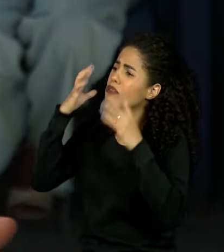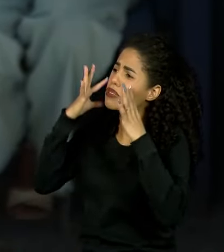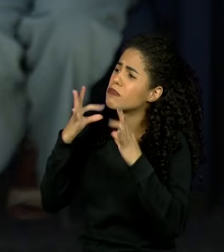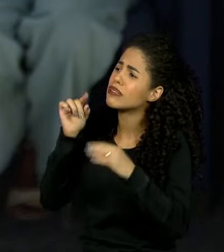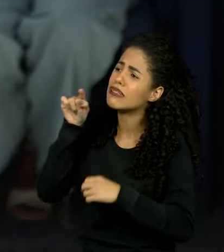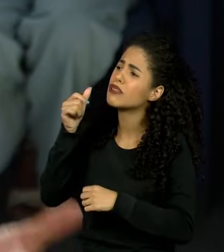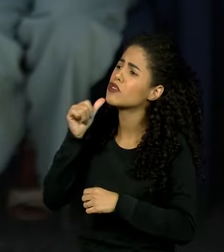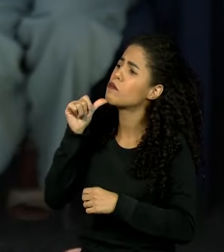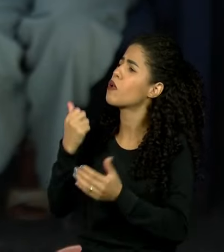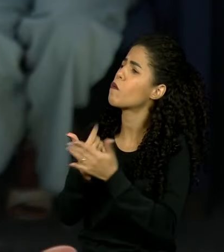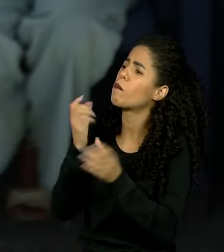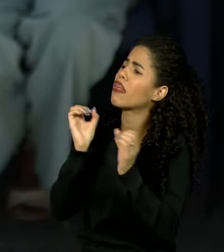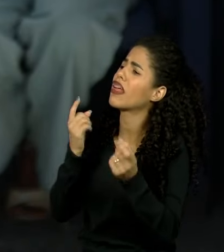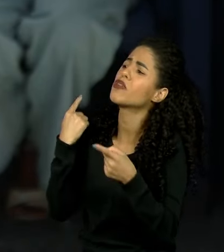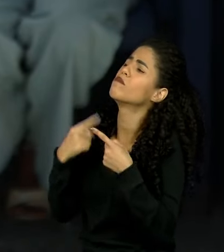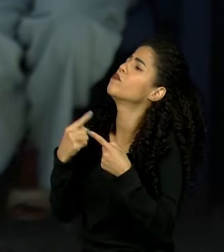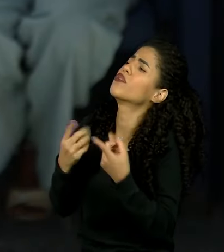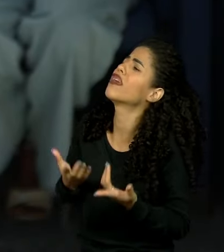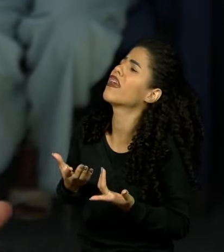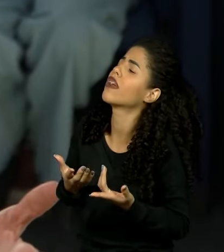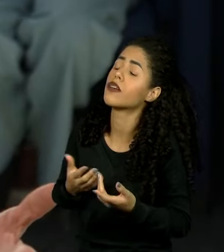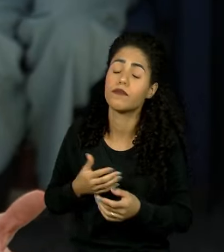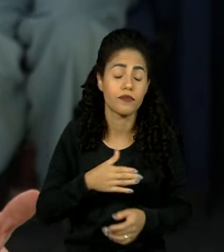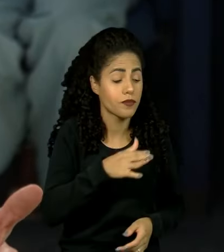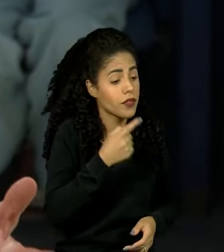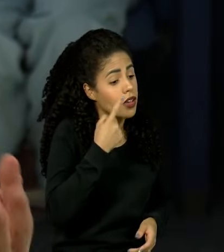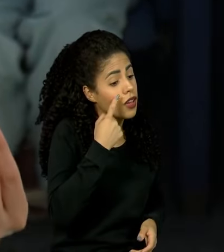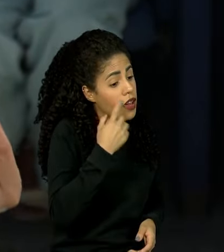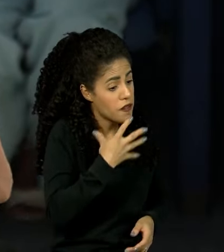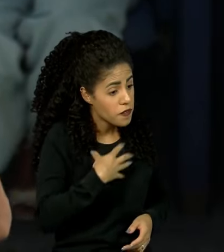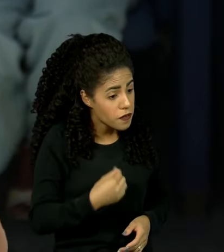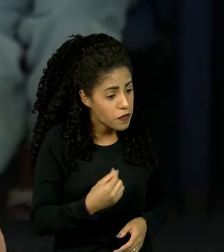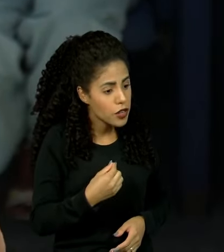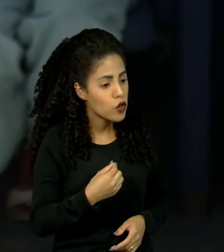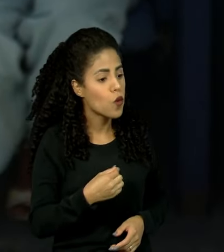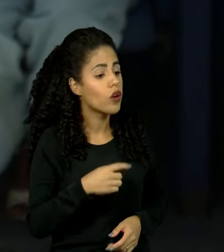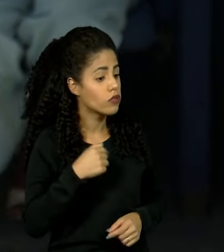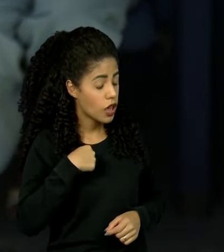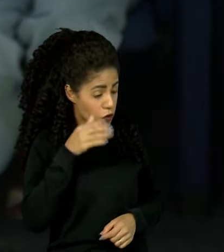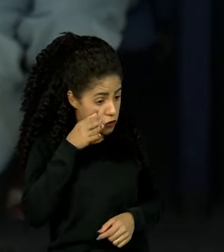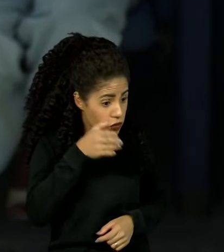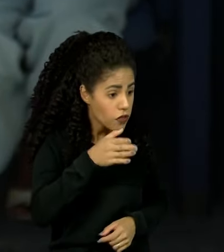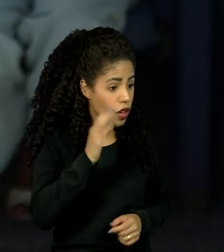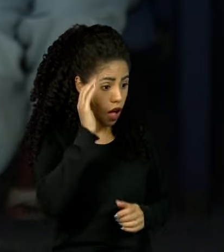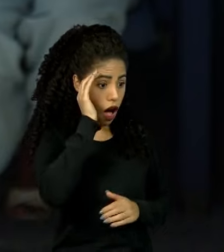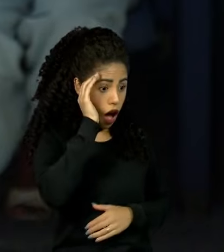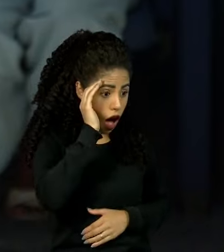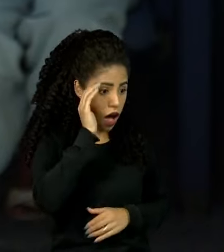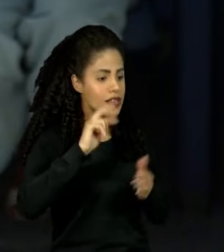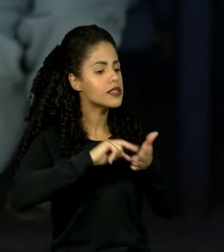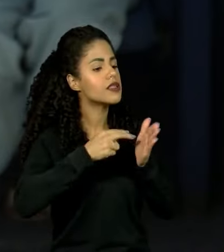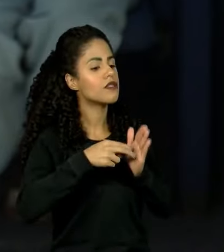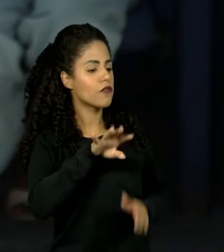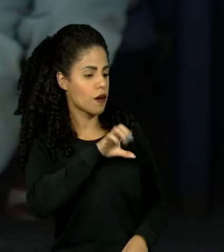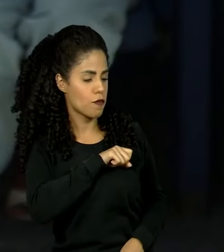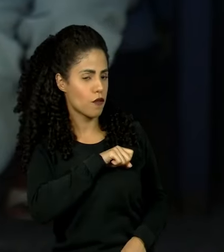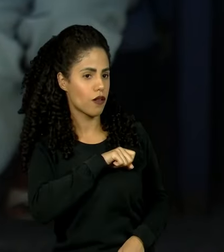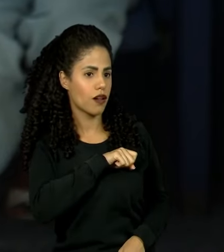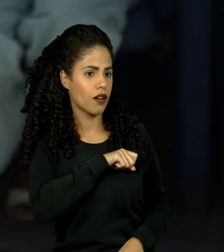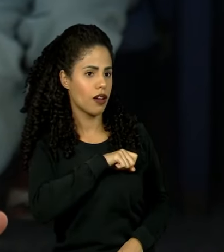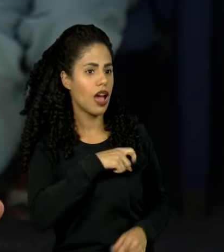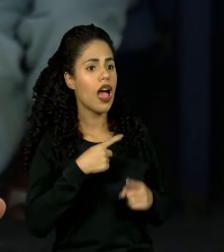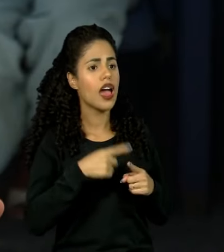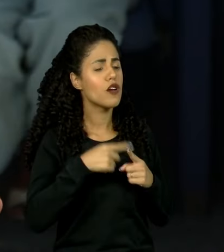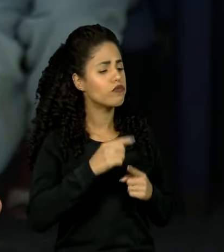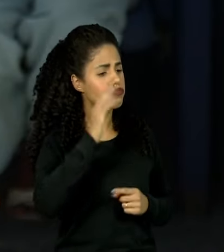nessa mulher se ela não compra nada né ele falou filho ouvir e amar eu nunca me esqueci das frases do meu pai né que me custa Ficar aqui